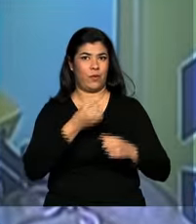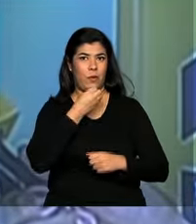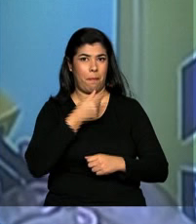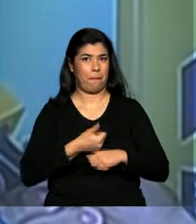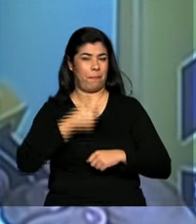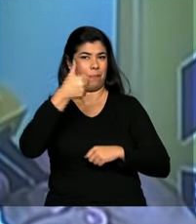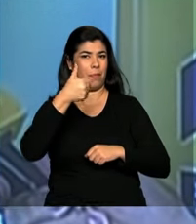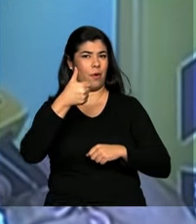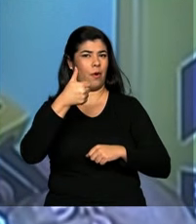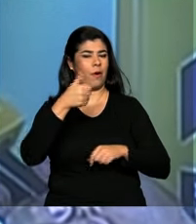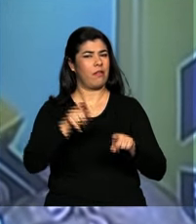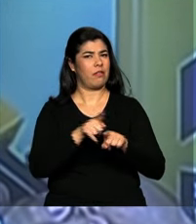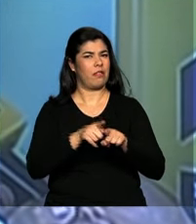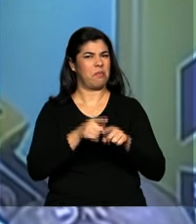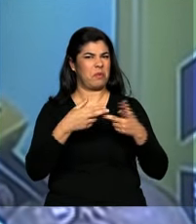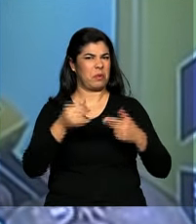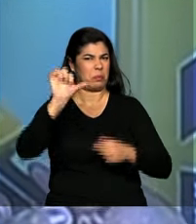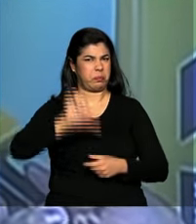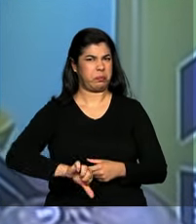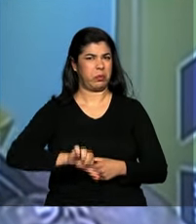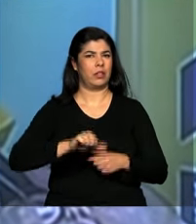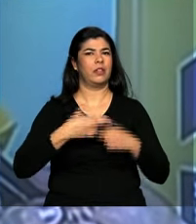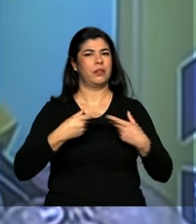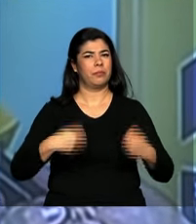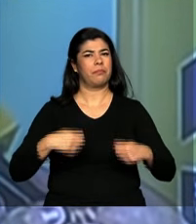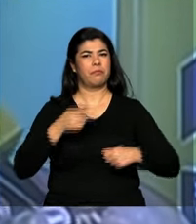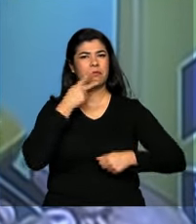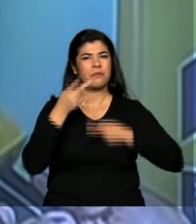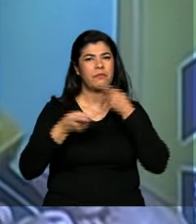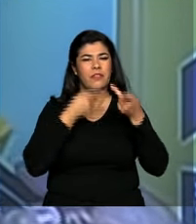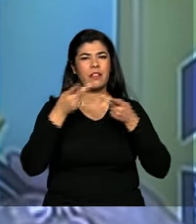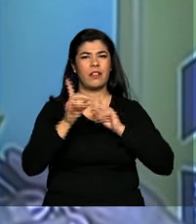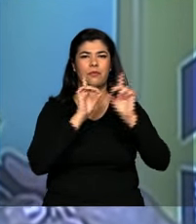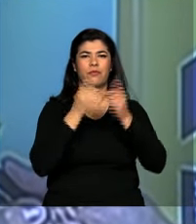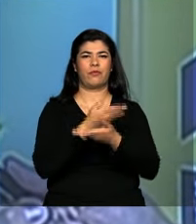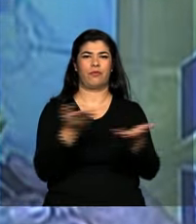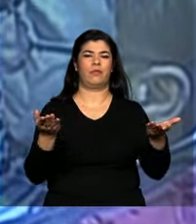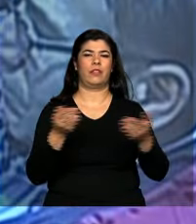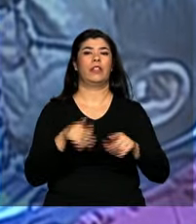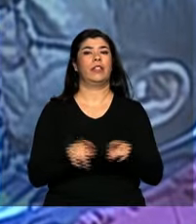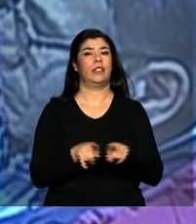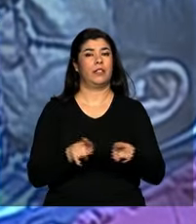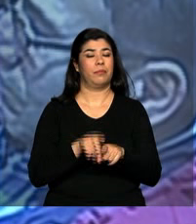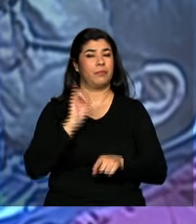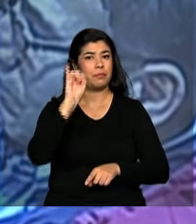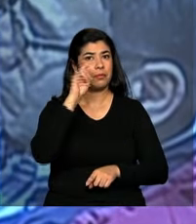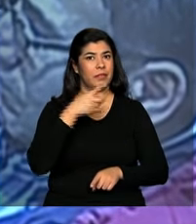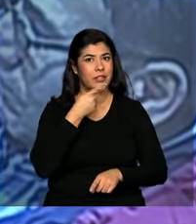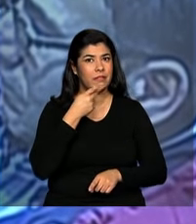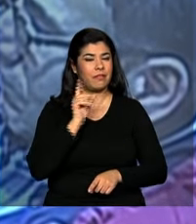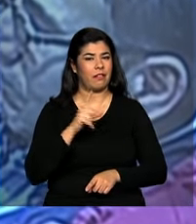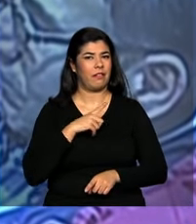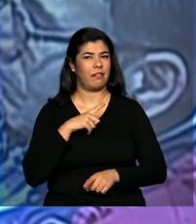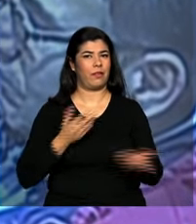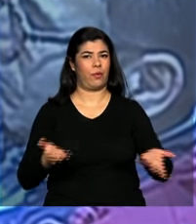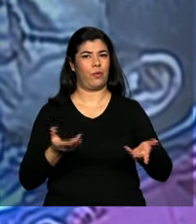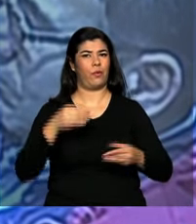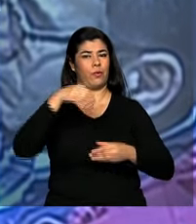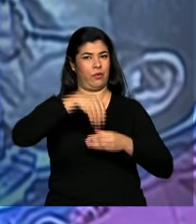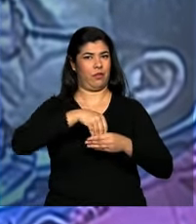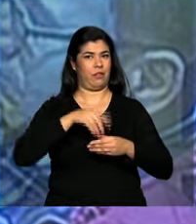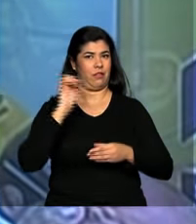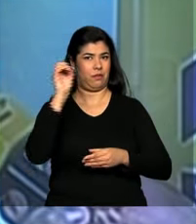do trato comercial que ocorre. Isto era o que eu gostaria de dizer. E, além disso, eu podia dizer uma coisa que nós temos hoje aqui